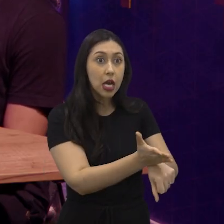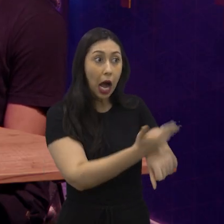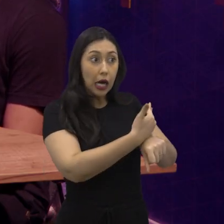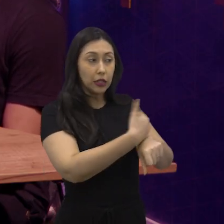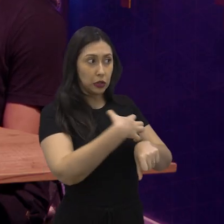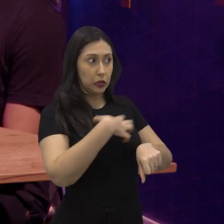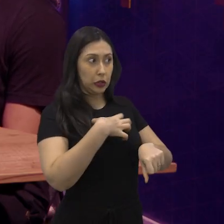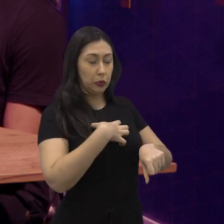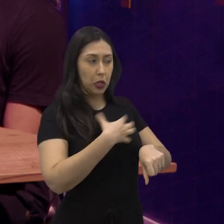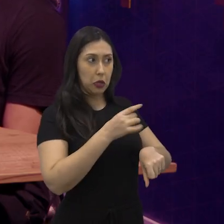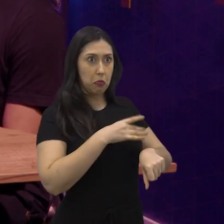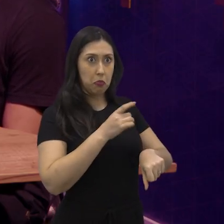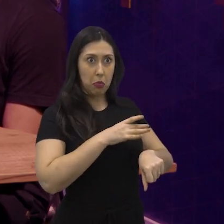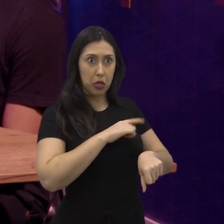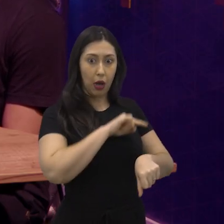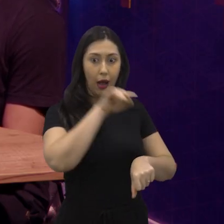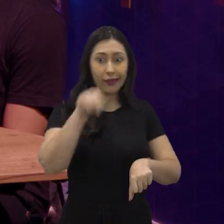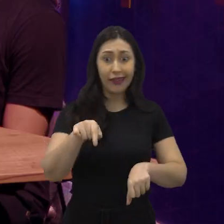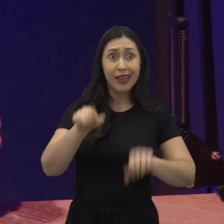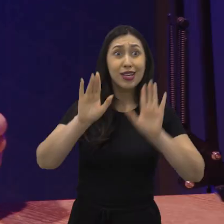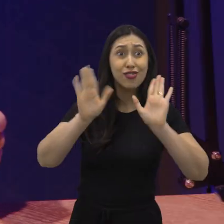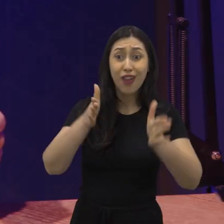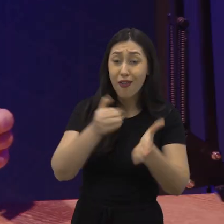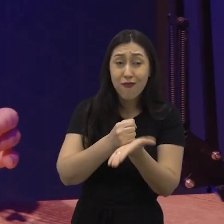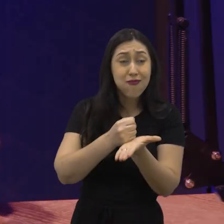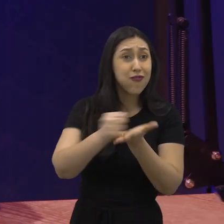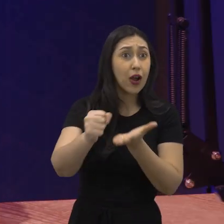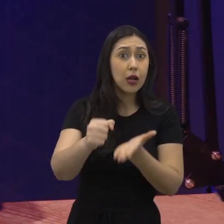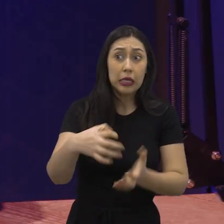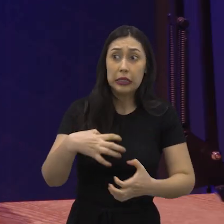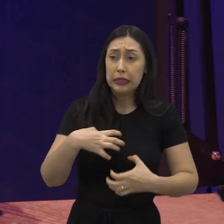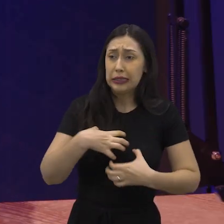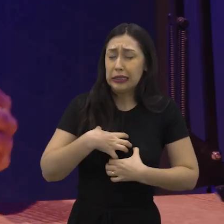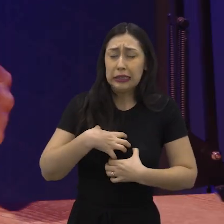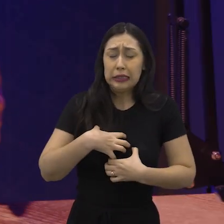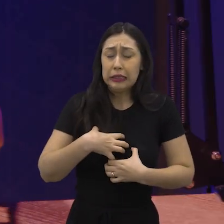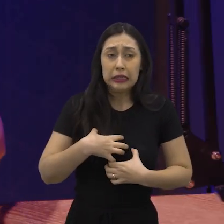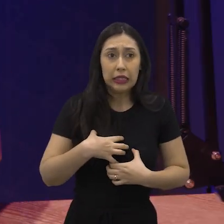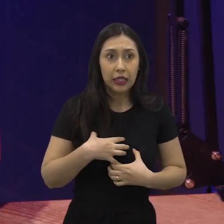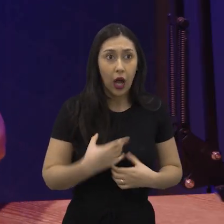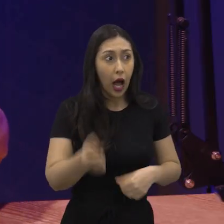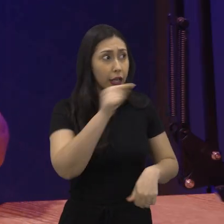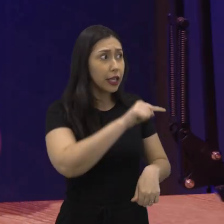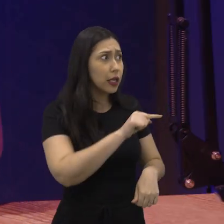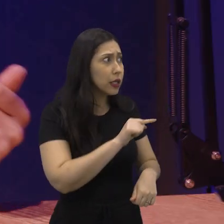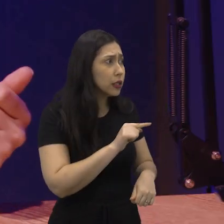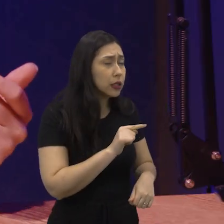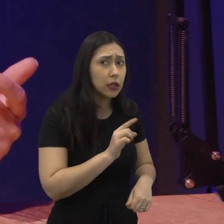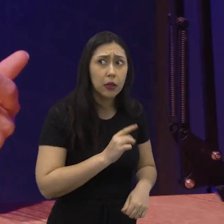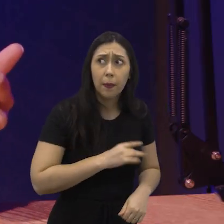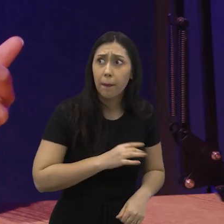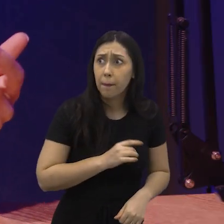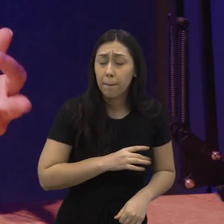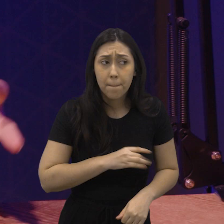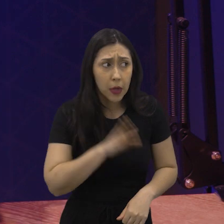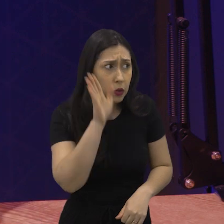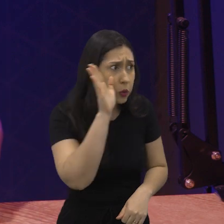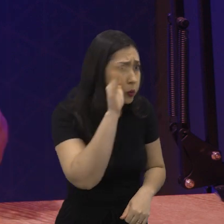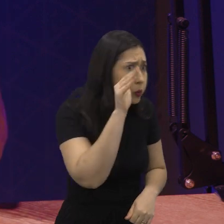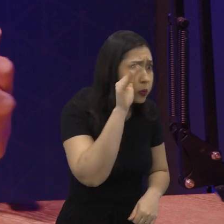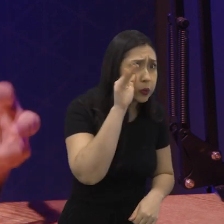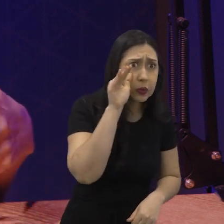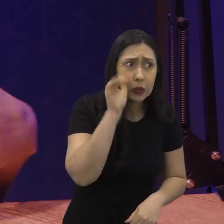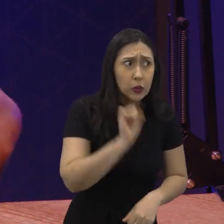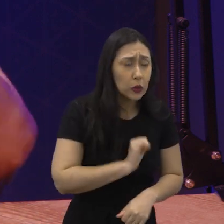é o depois, né, a concretização. Então o terror é mais aquela expectativa, aquela ansiedade, você não sabe o que vai acontecer,